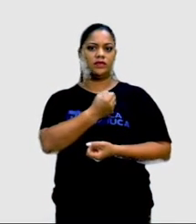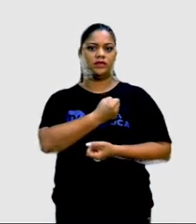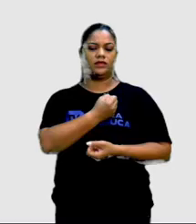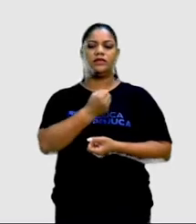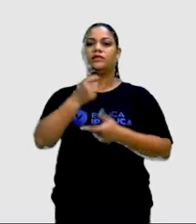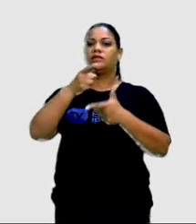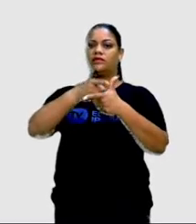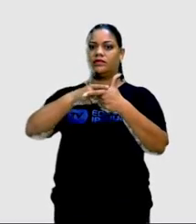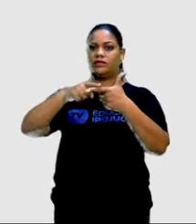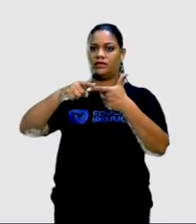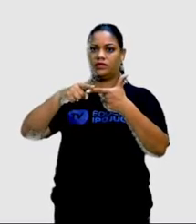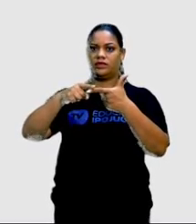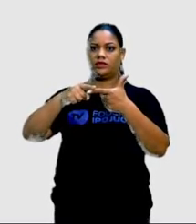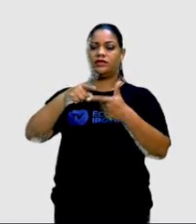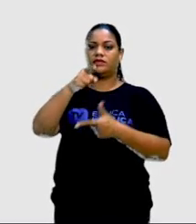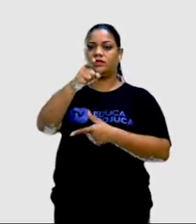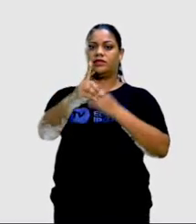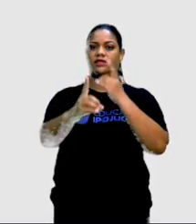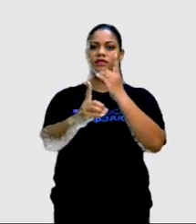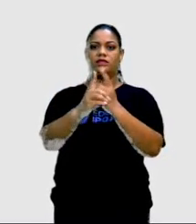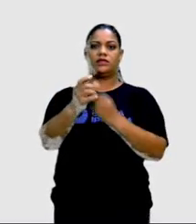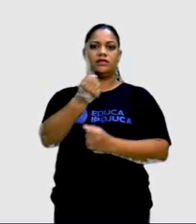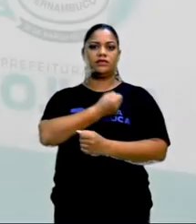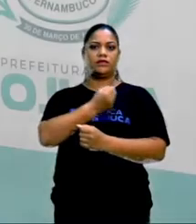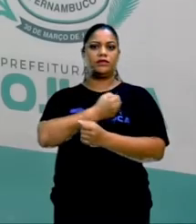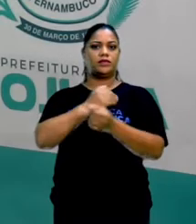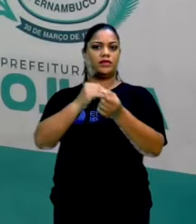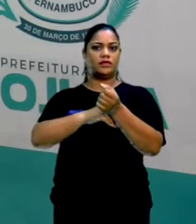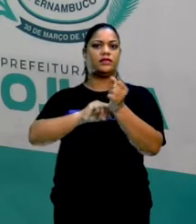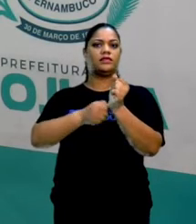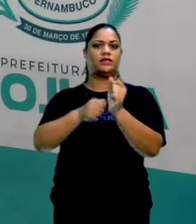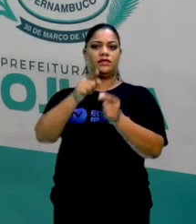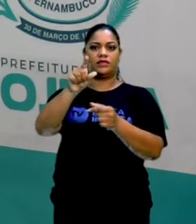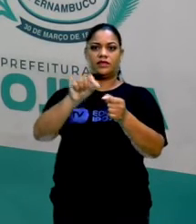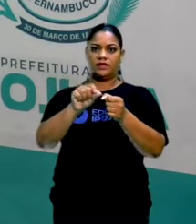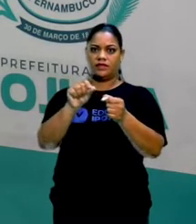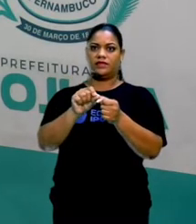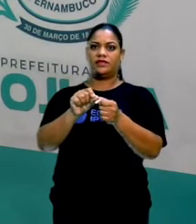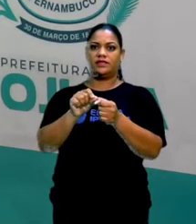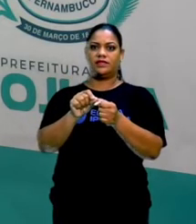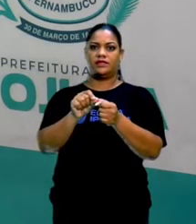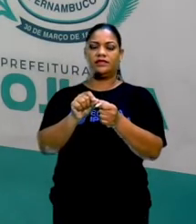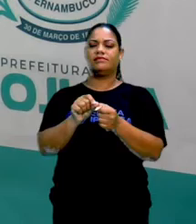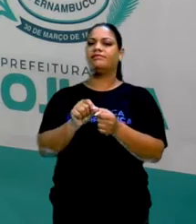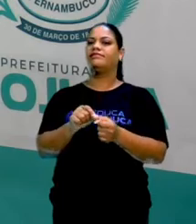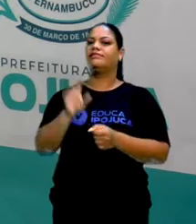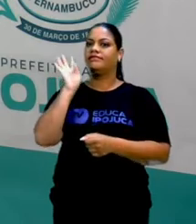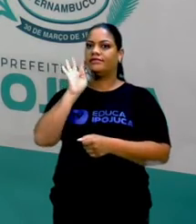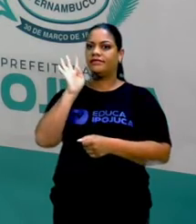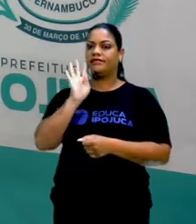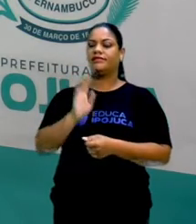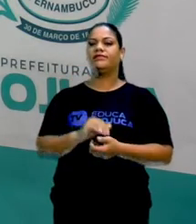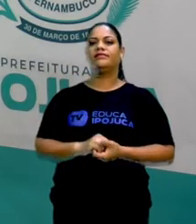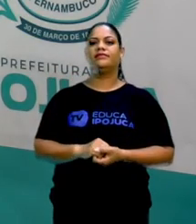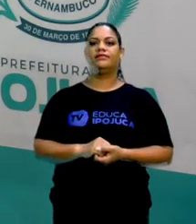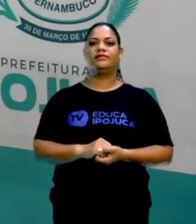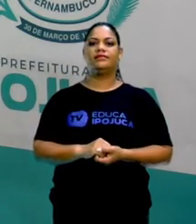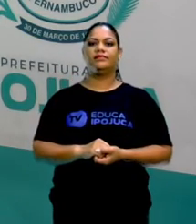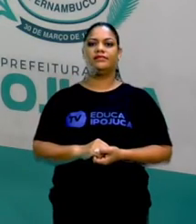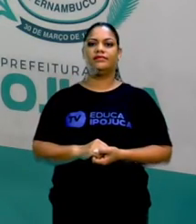ser dividido, você vai achar o número que está oculto e você vai fazer a sua continha bem direitinho.